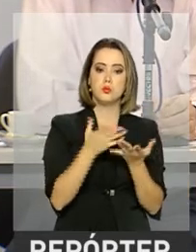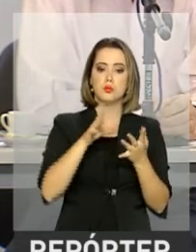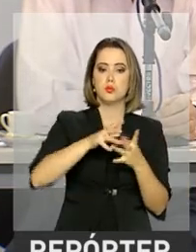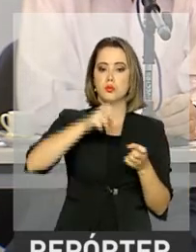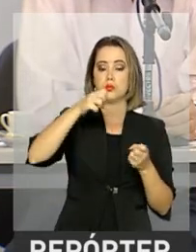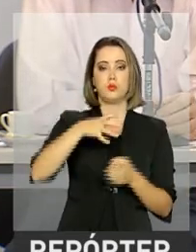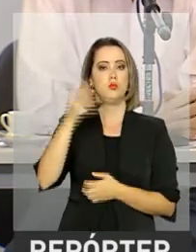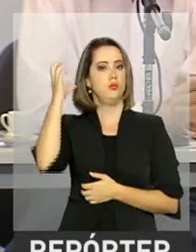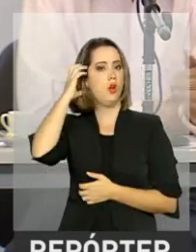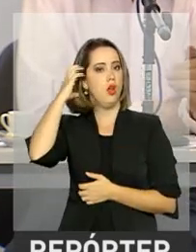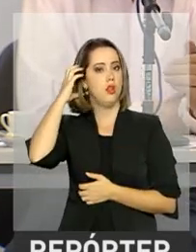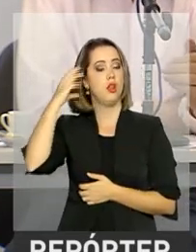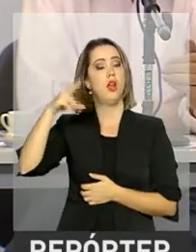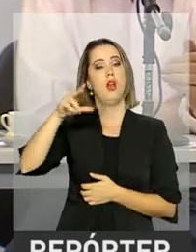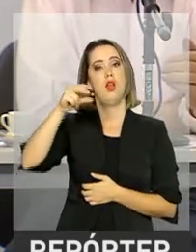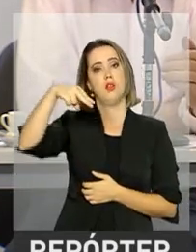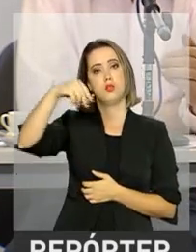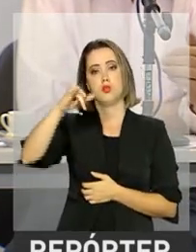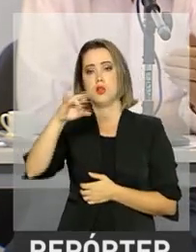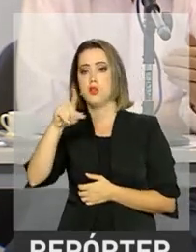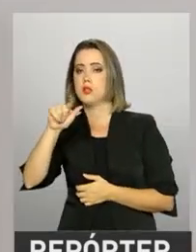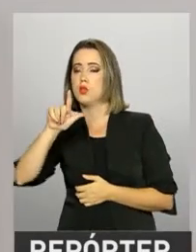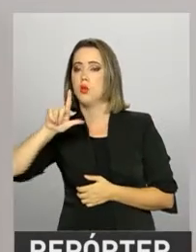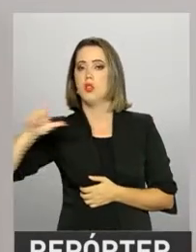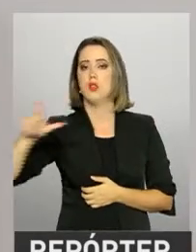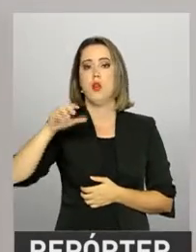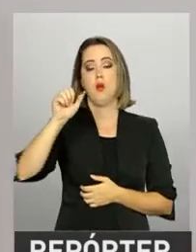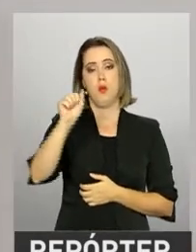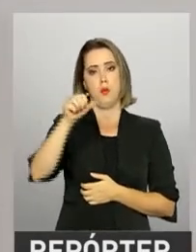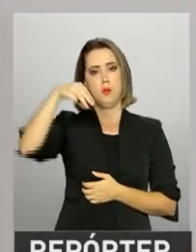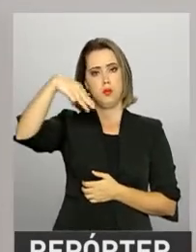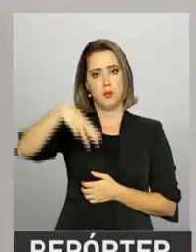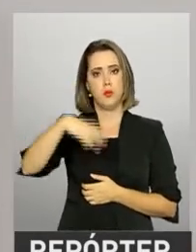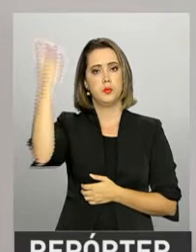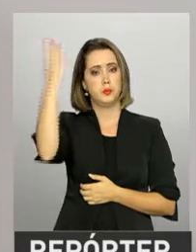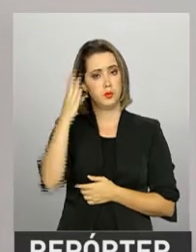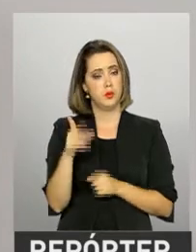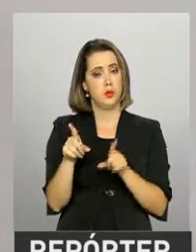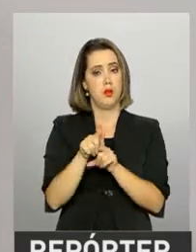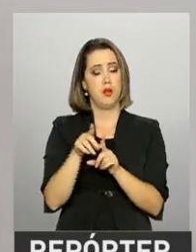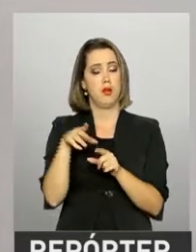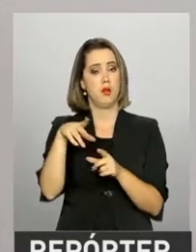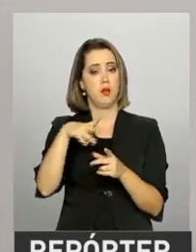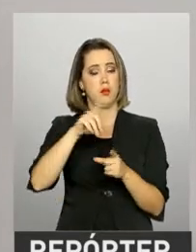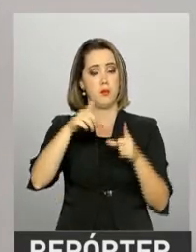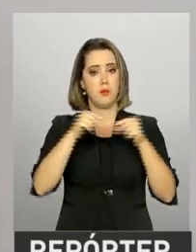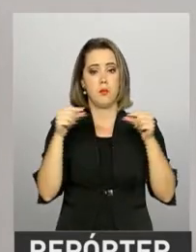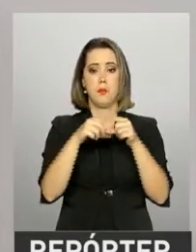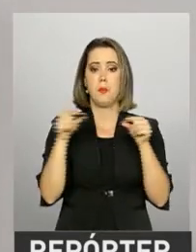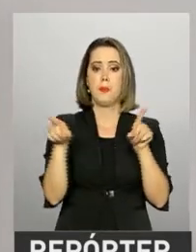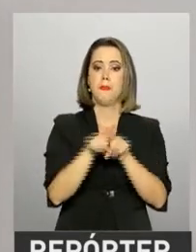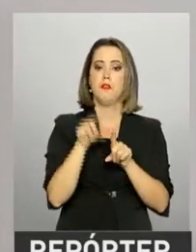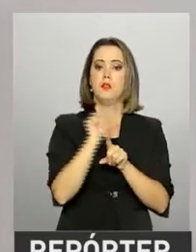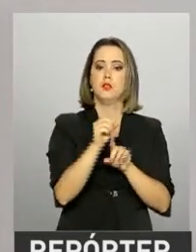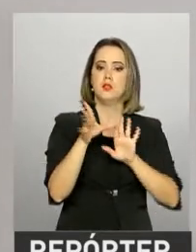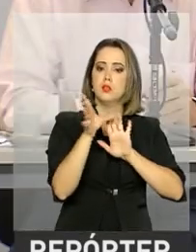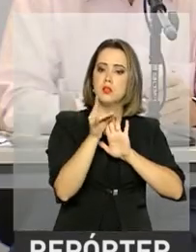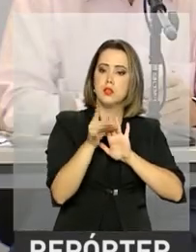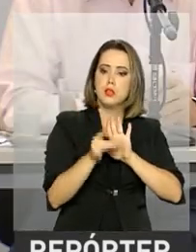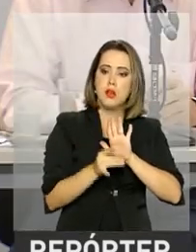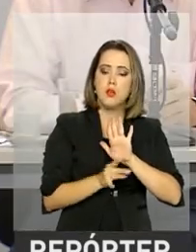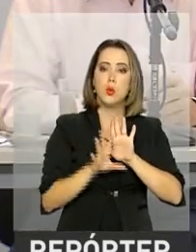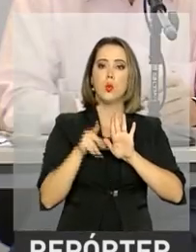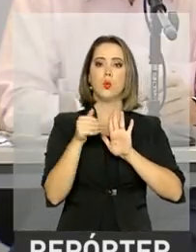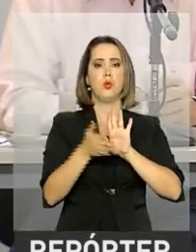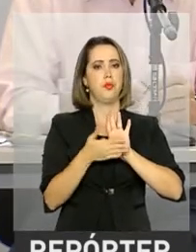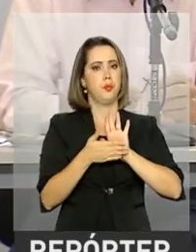nacional a emi de brasília o deputado federal reinhold stephanes detalhou os principais pontos da proposta enviada pelo